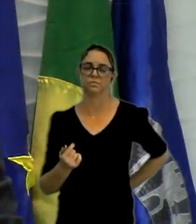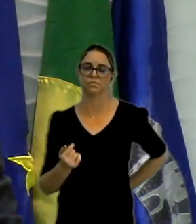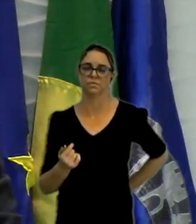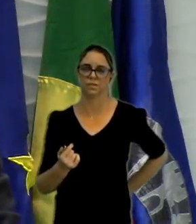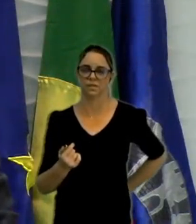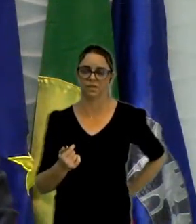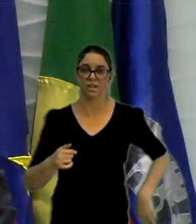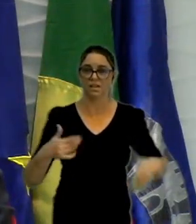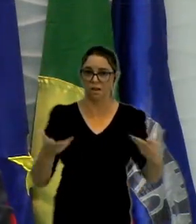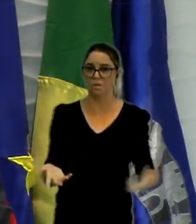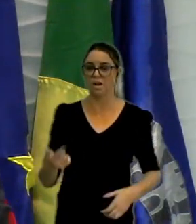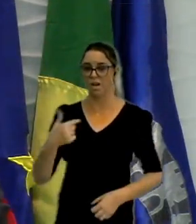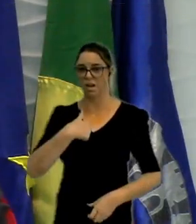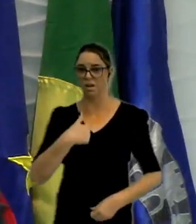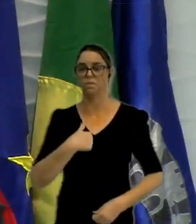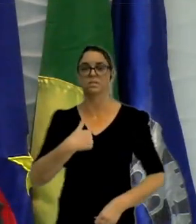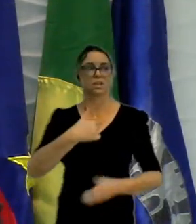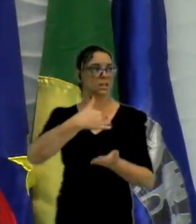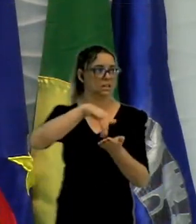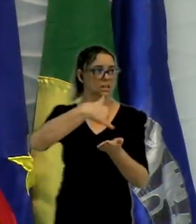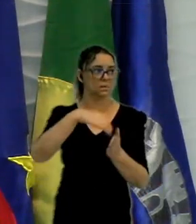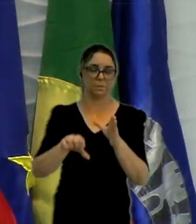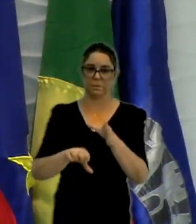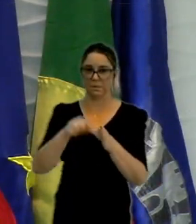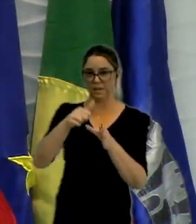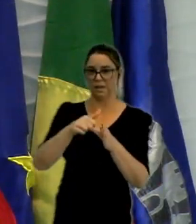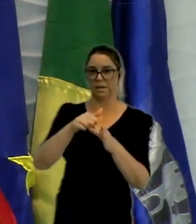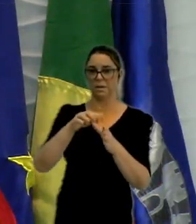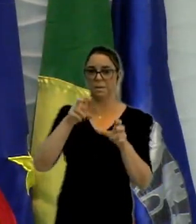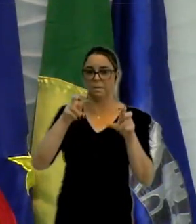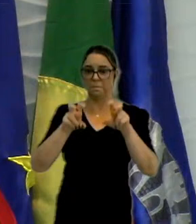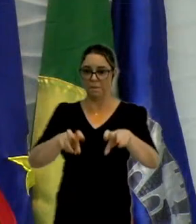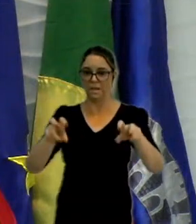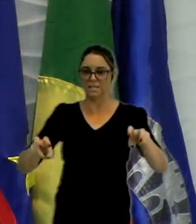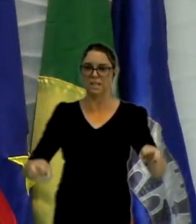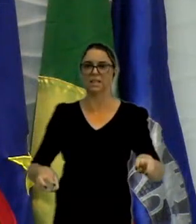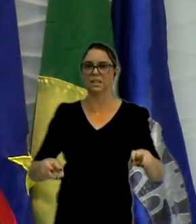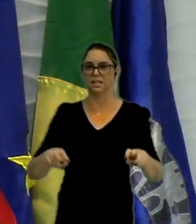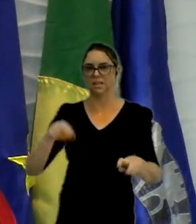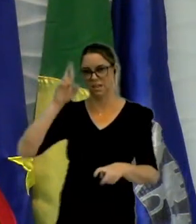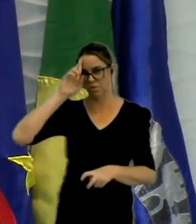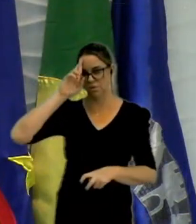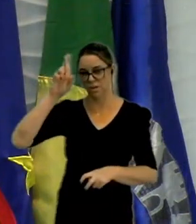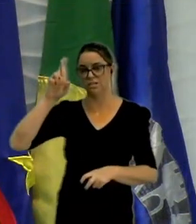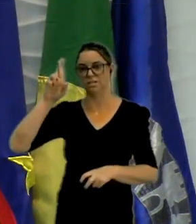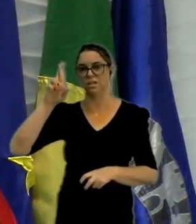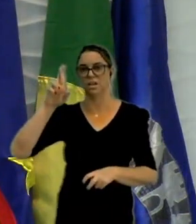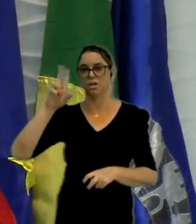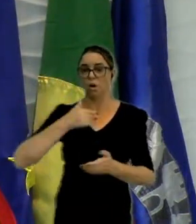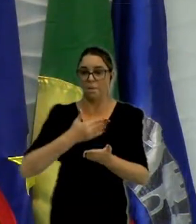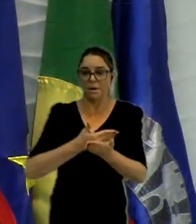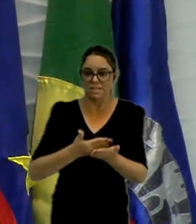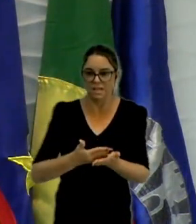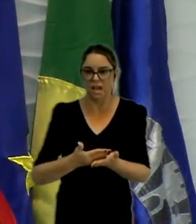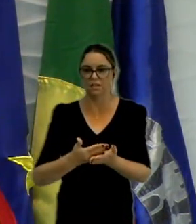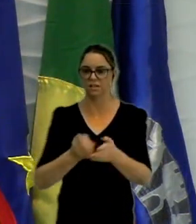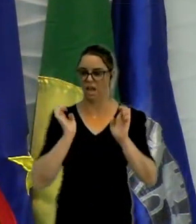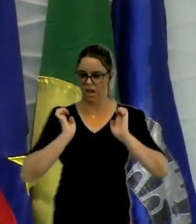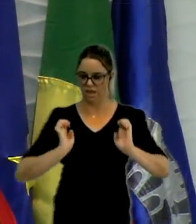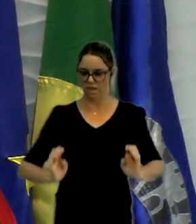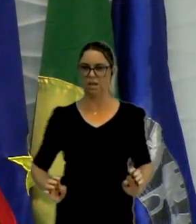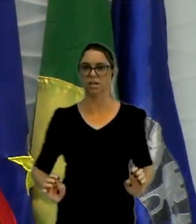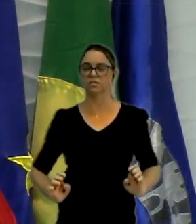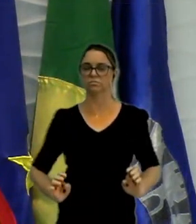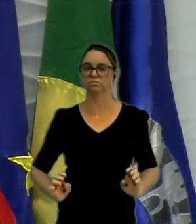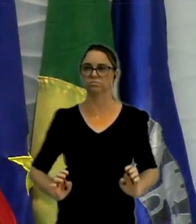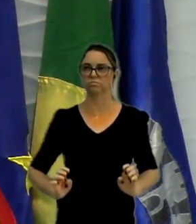primeiro secretário, a mesa diretora vai entrar com ação contra o vereador no conselho de ética desta casa